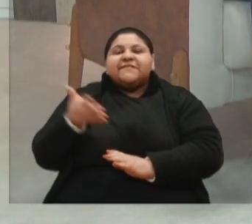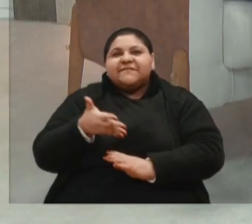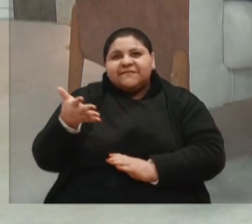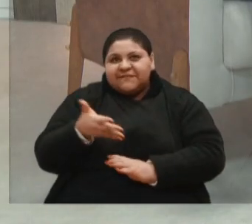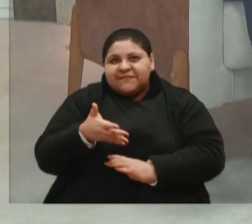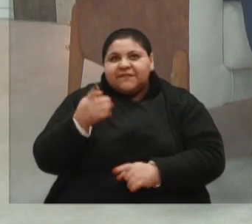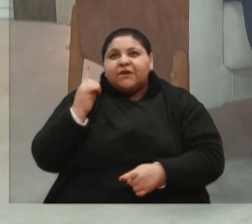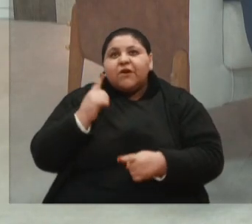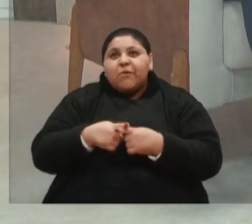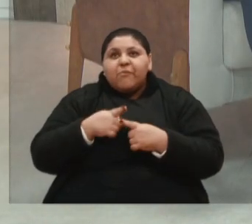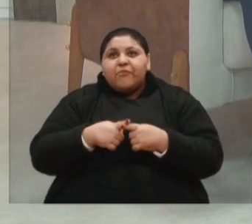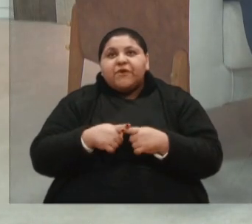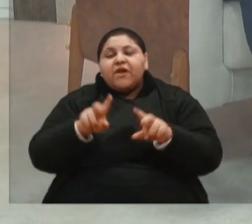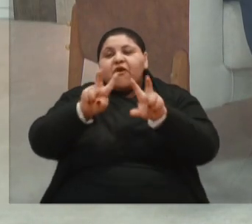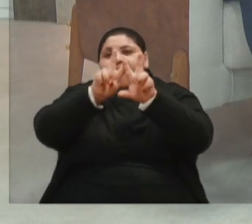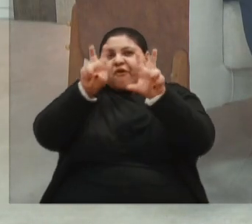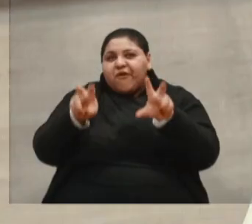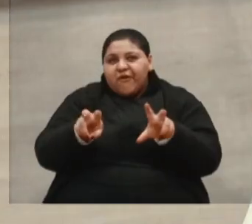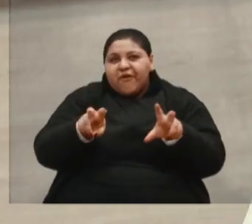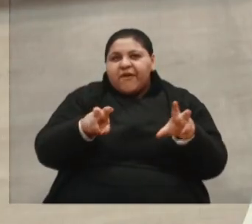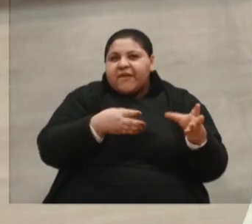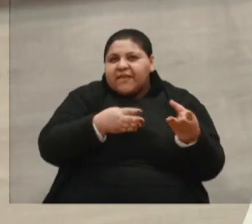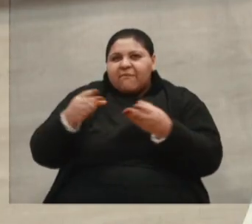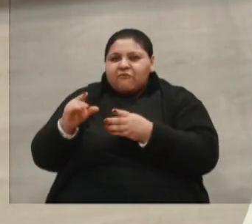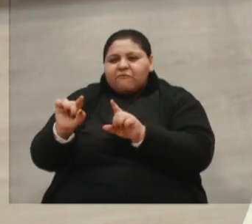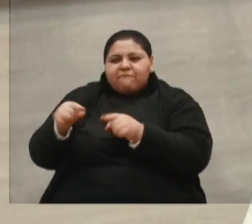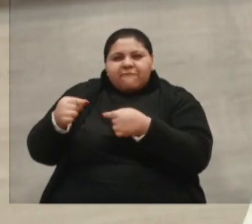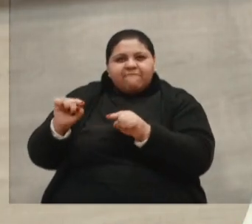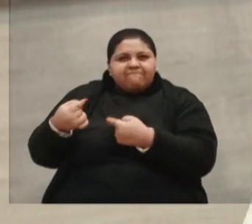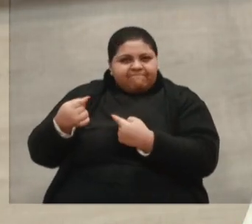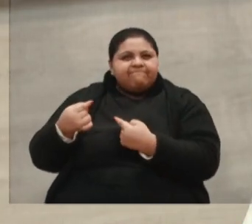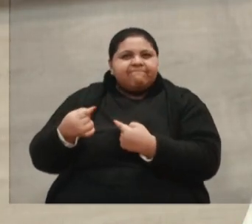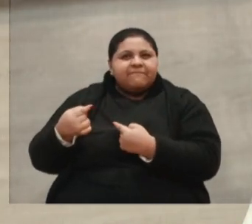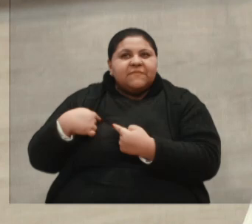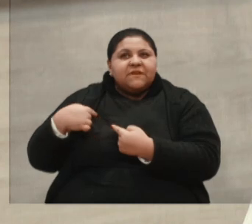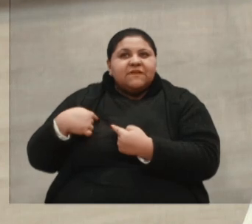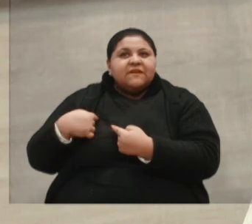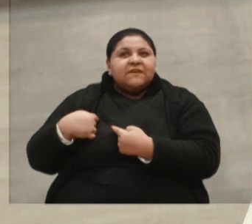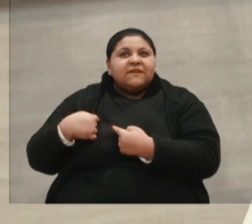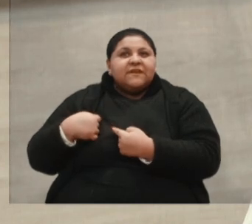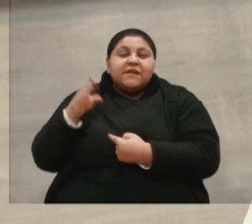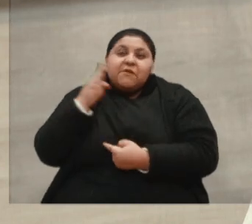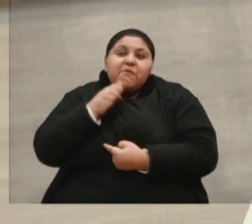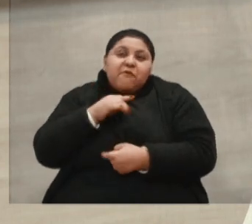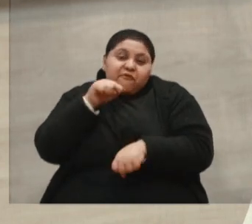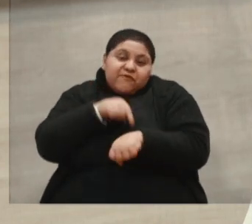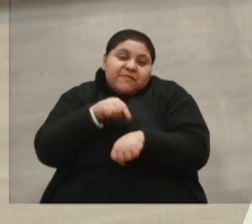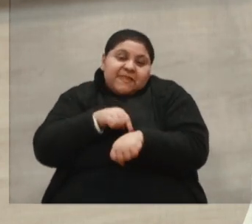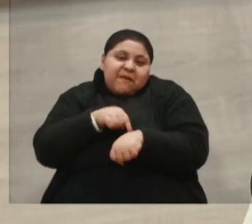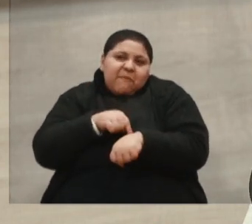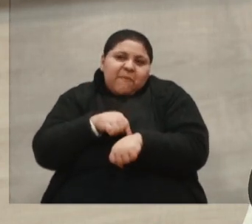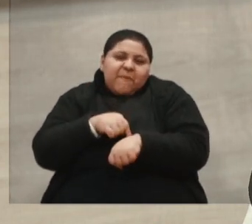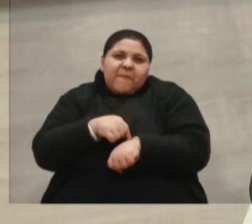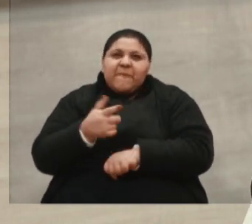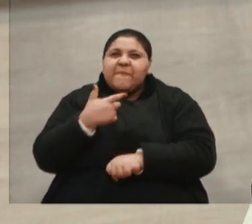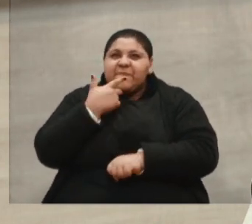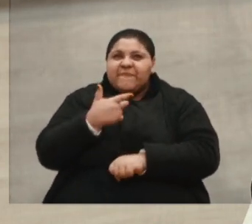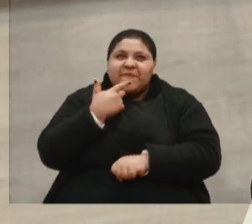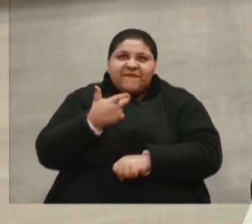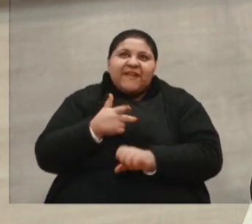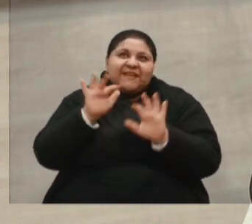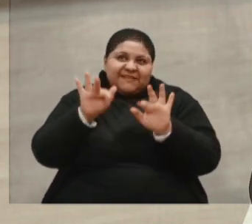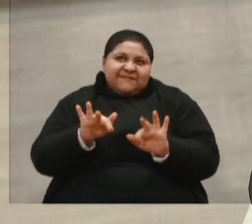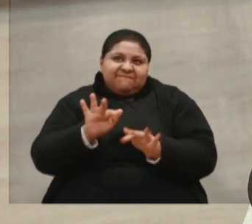caso até por causa do tema, que é muito instigante. E eu te dou em breves segundos, digamos assim,